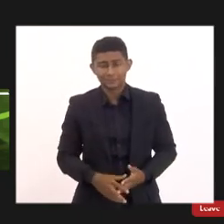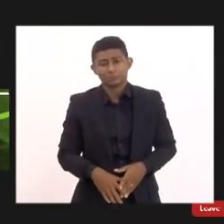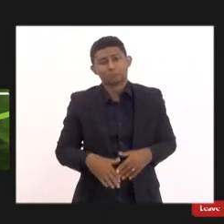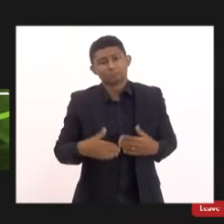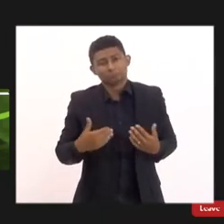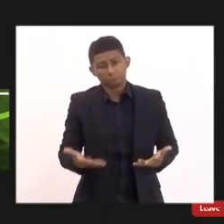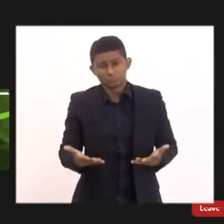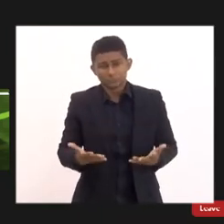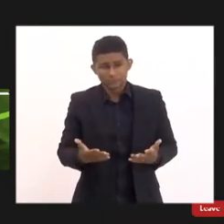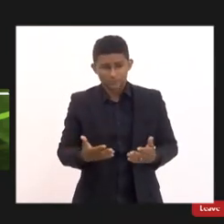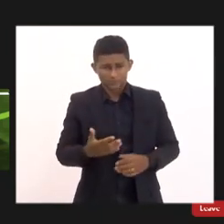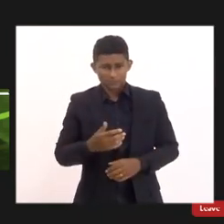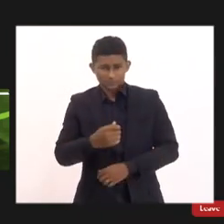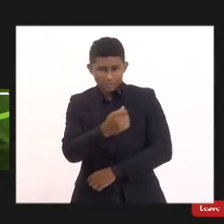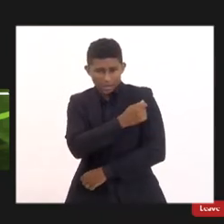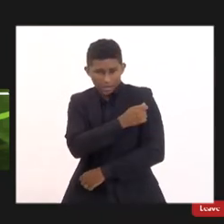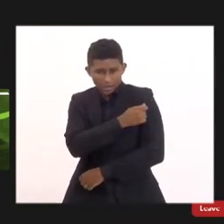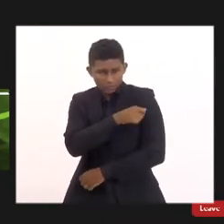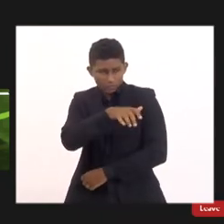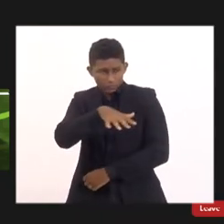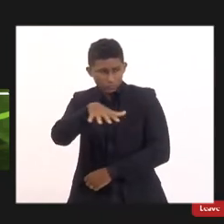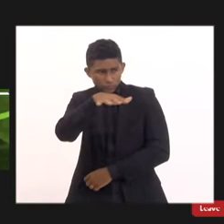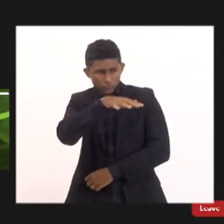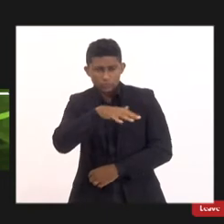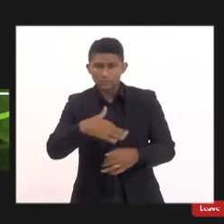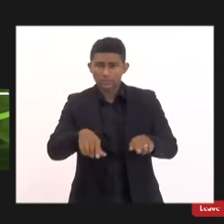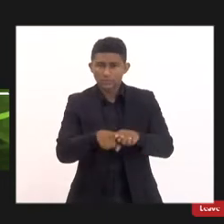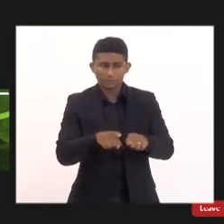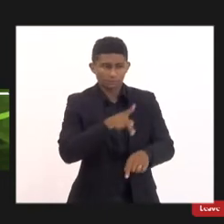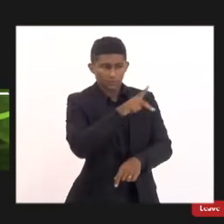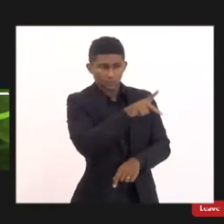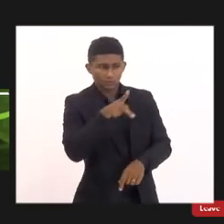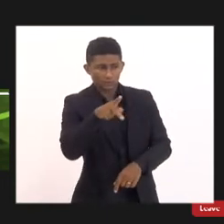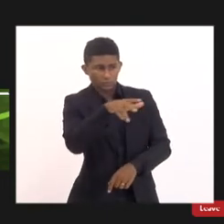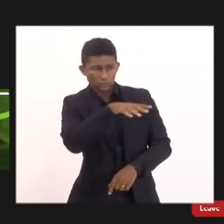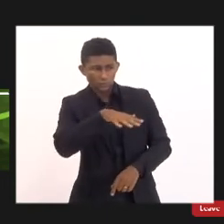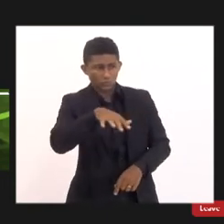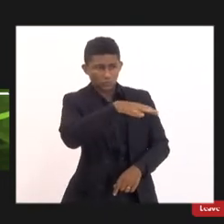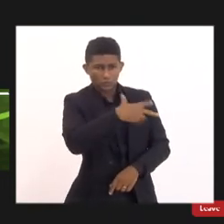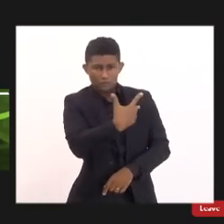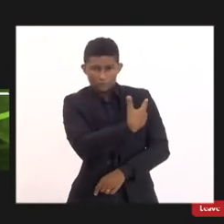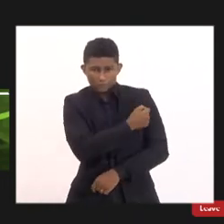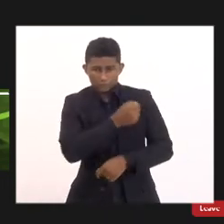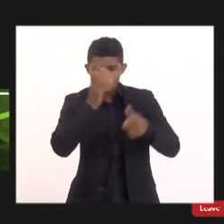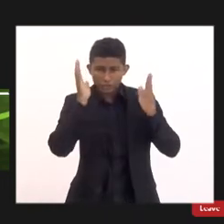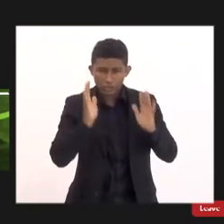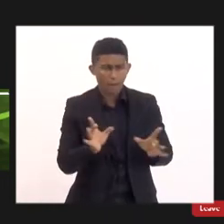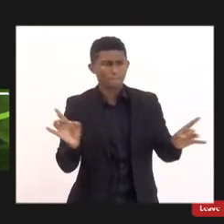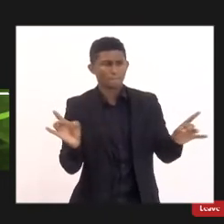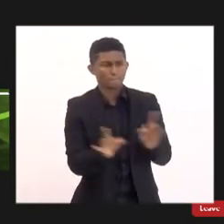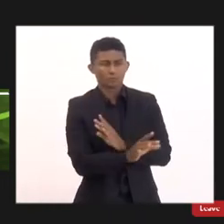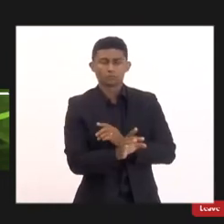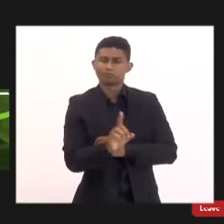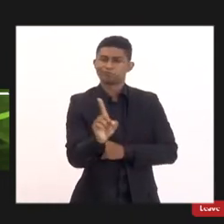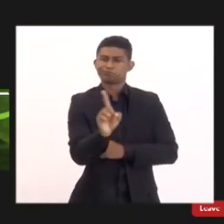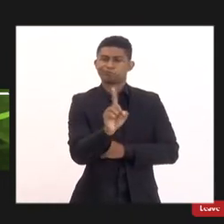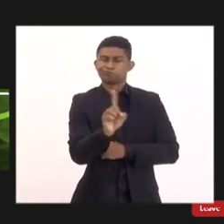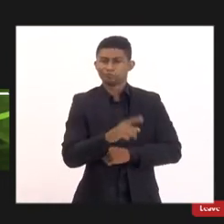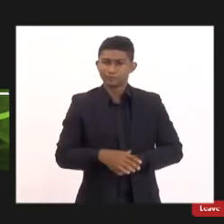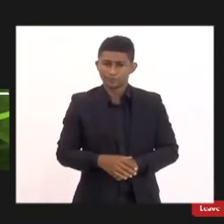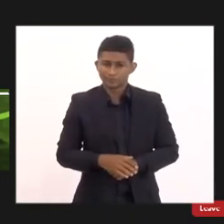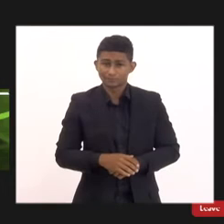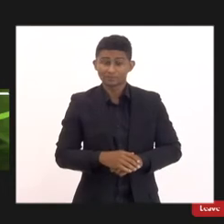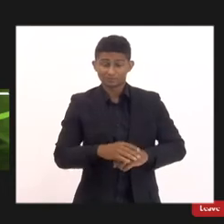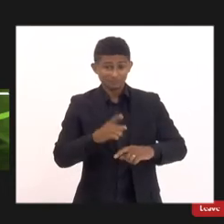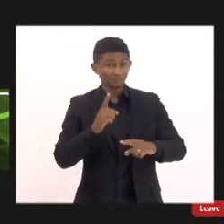que todos os estudantes e profissionais que atuam nas escolas estejam vacinados, uma vez que não há nenhuma